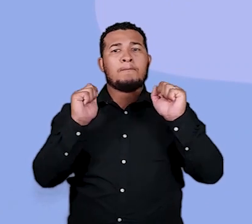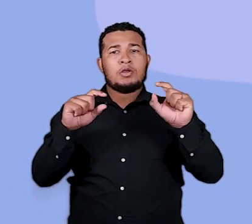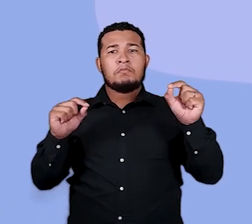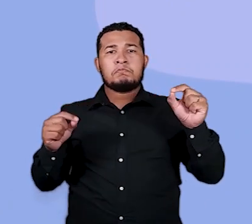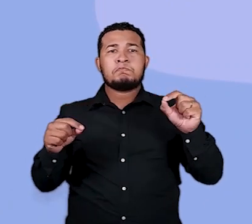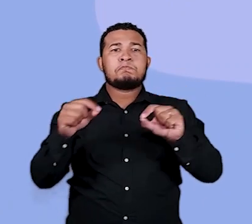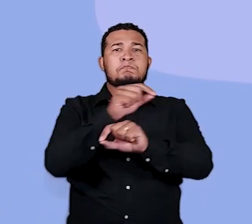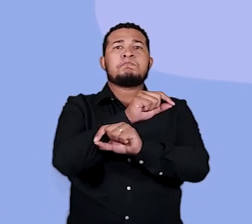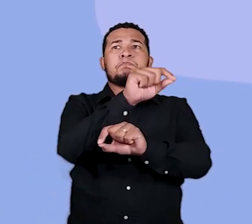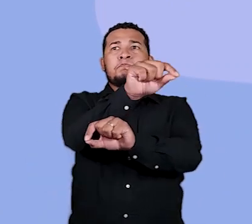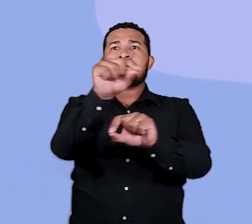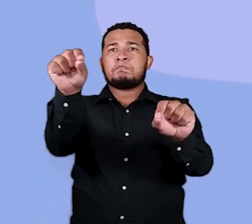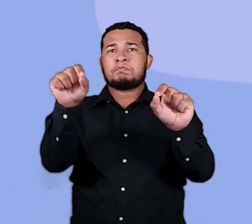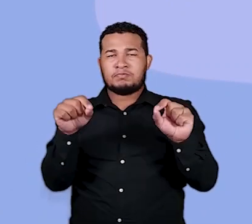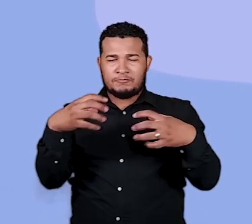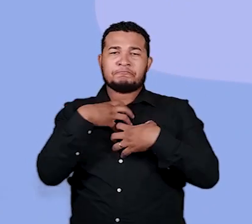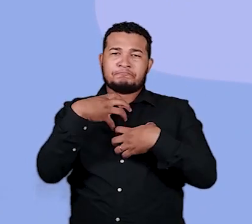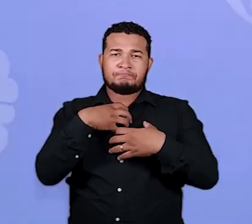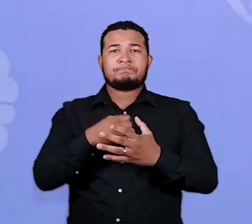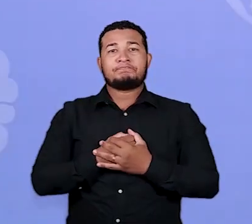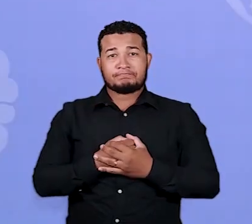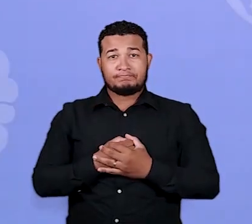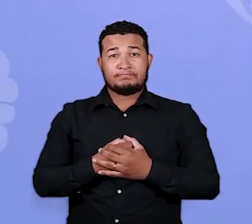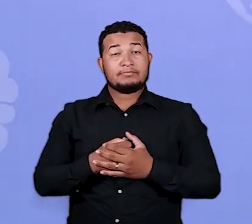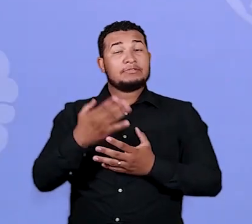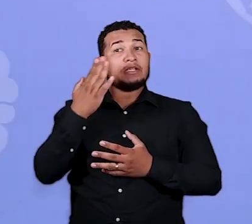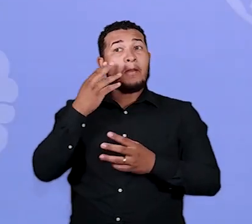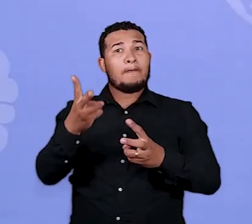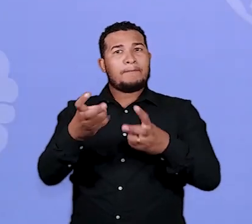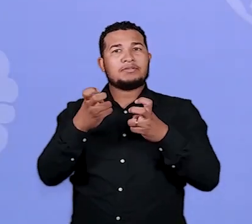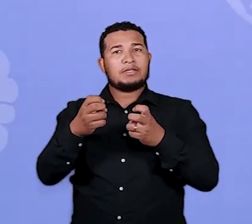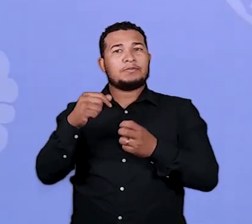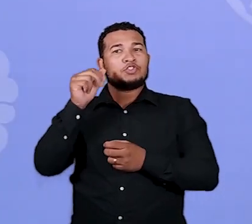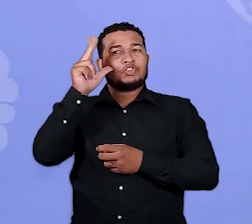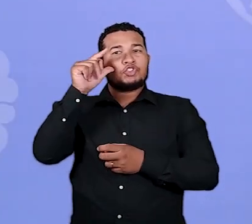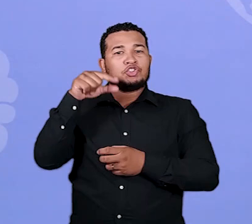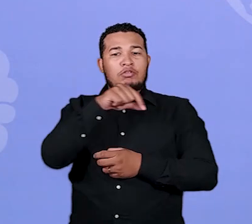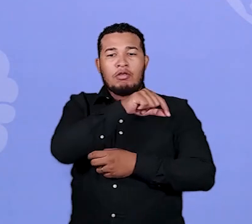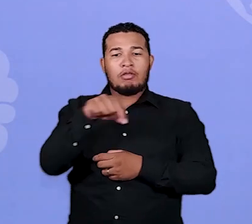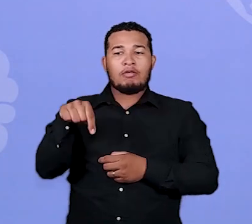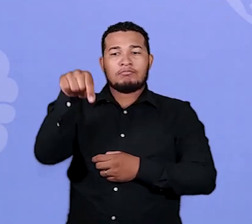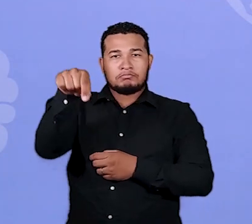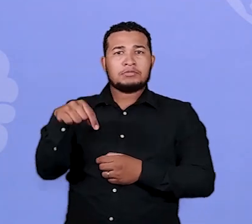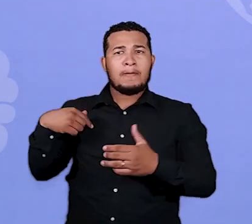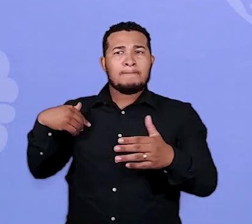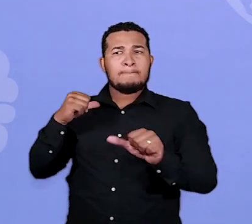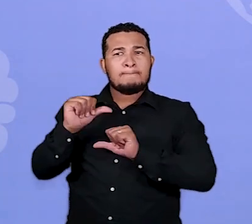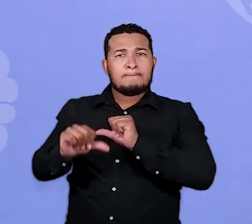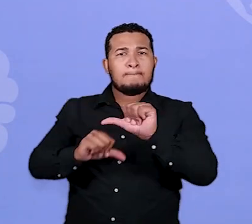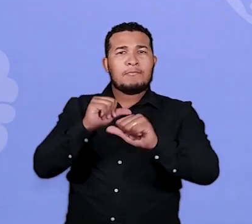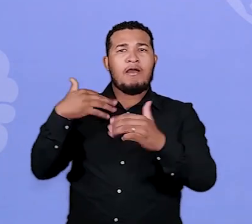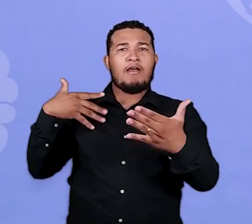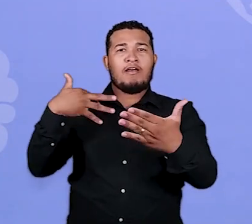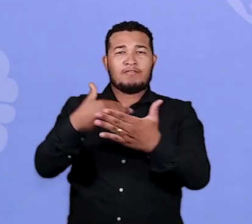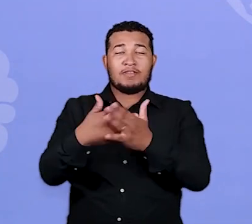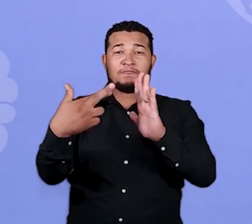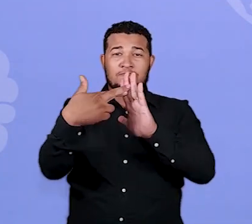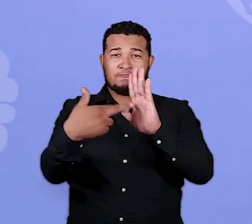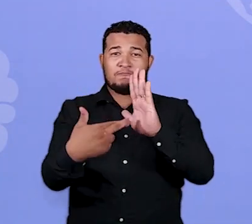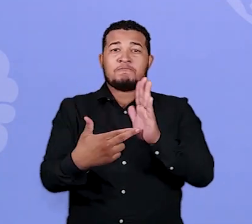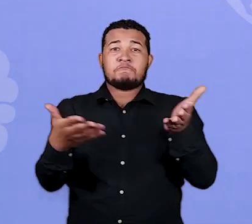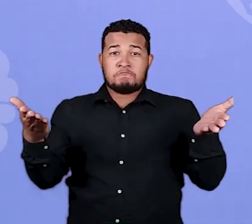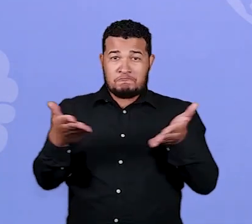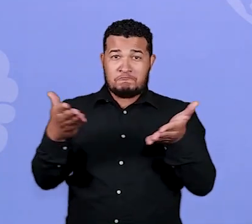sua mobilidade atual. Então você pode observar que o xadrez ele foi evoluindo até chegar nas regras que hoje